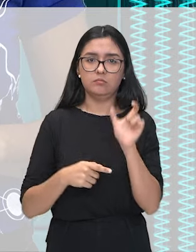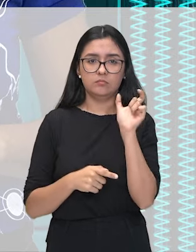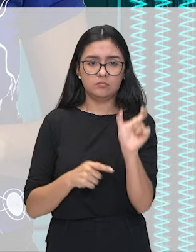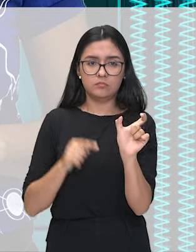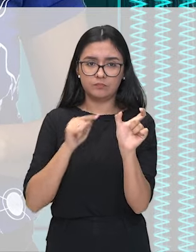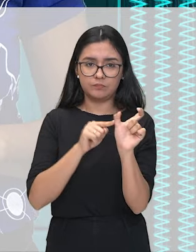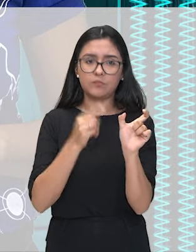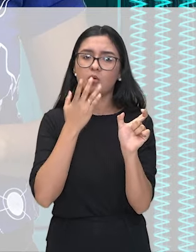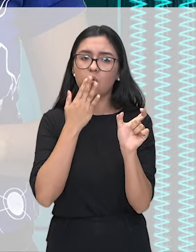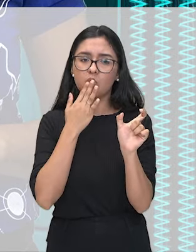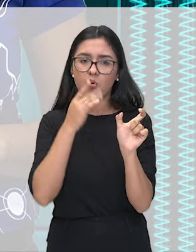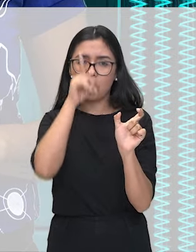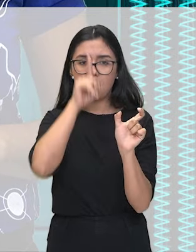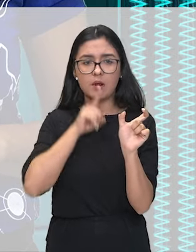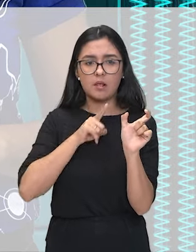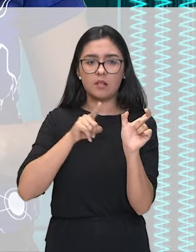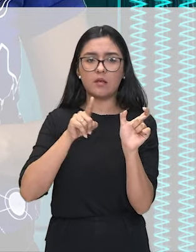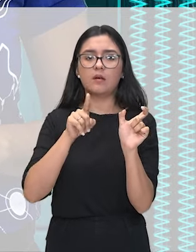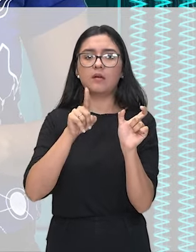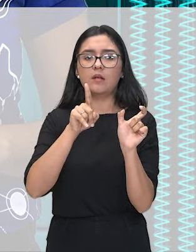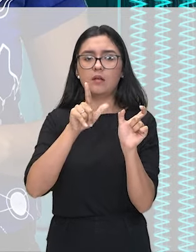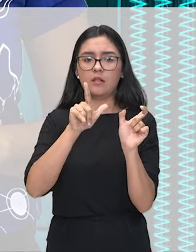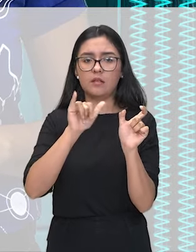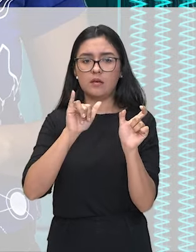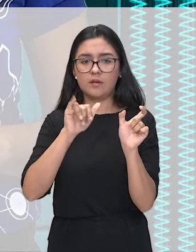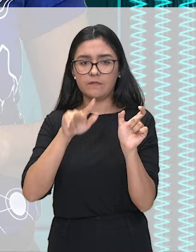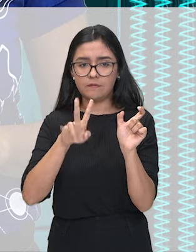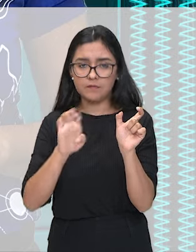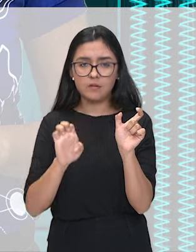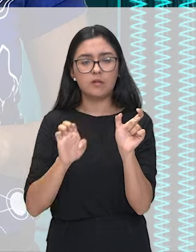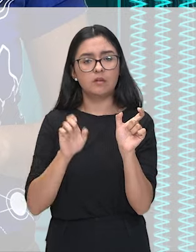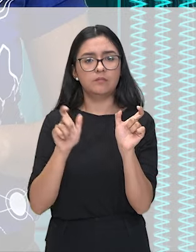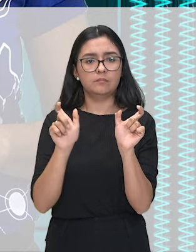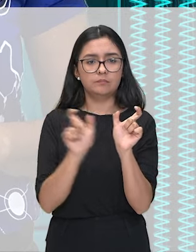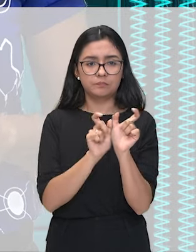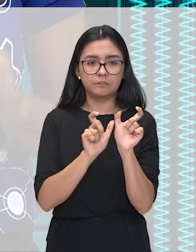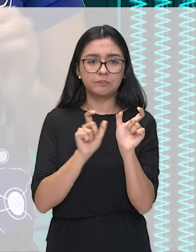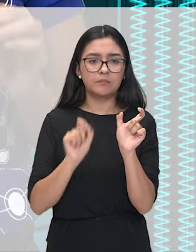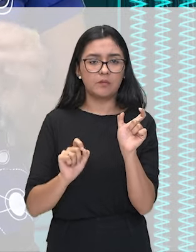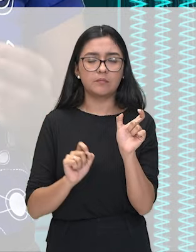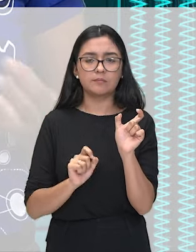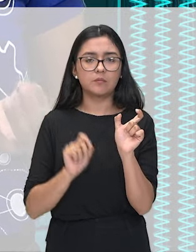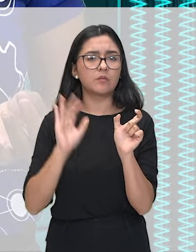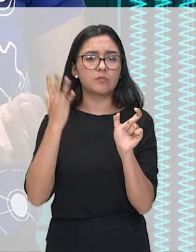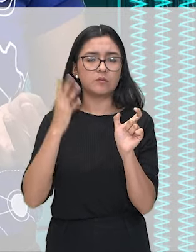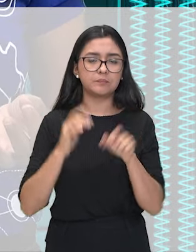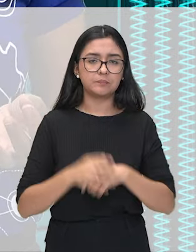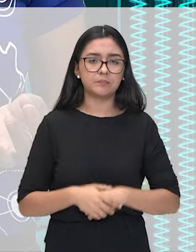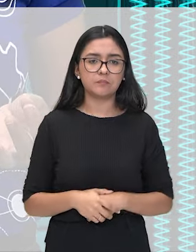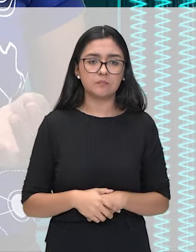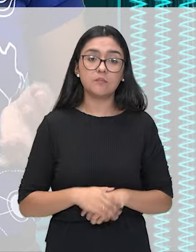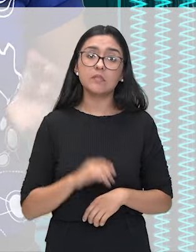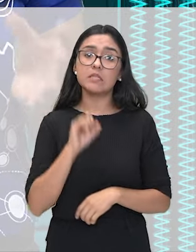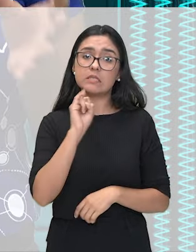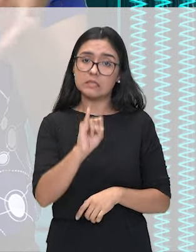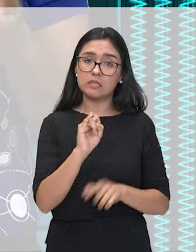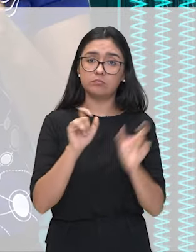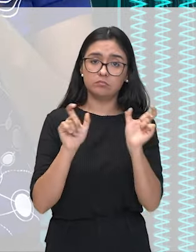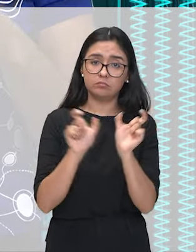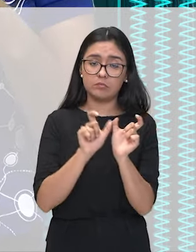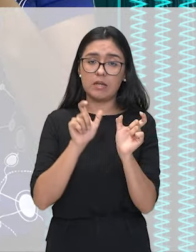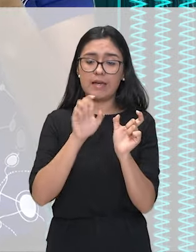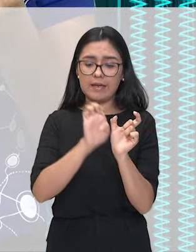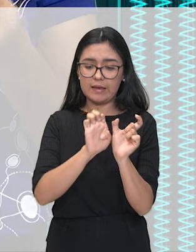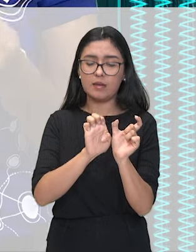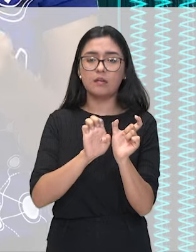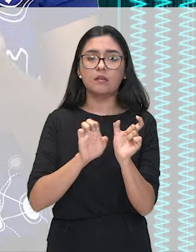diferenciada aqui um amarelo Ok alaranjado L quando eles finalizam em e na